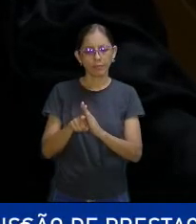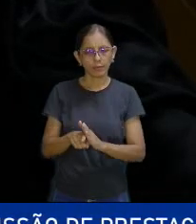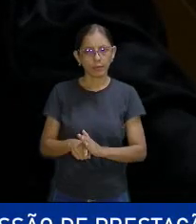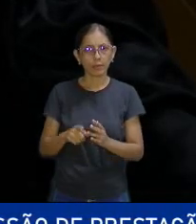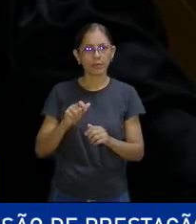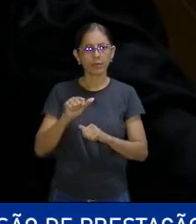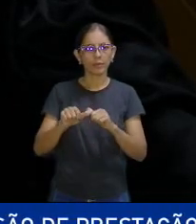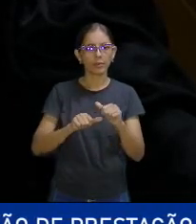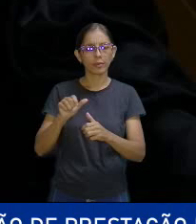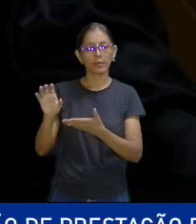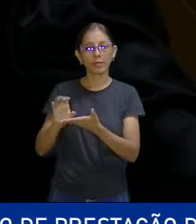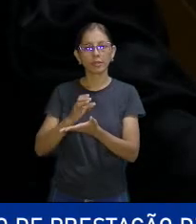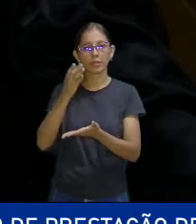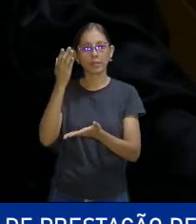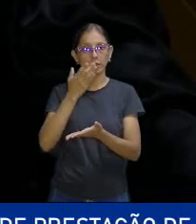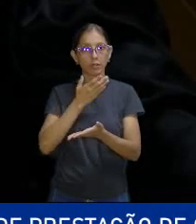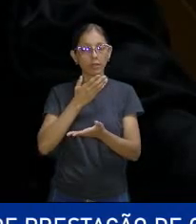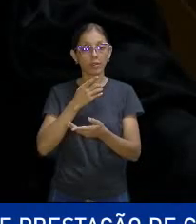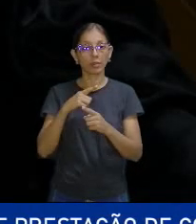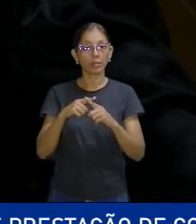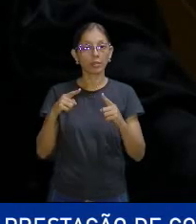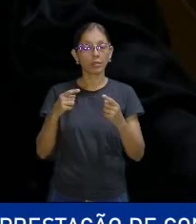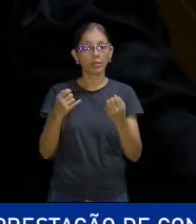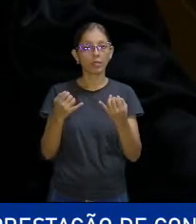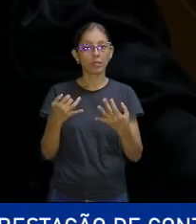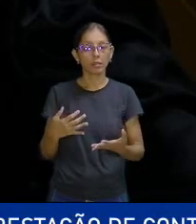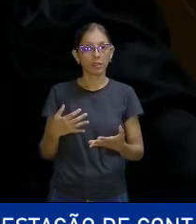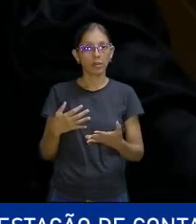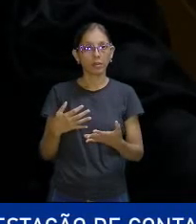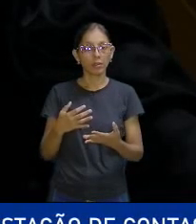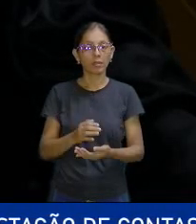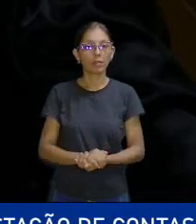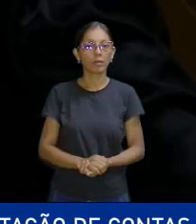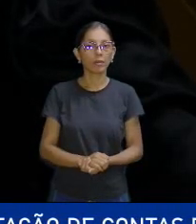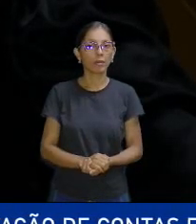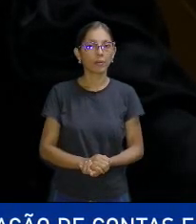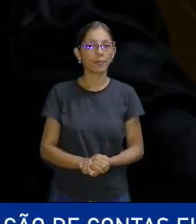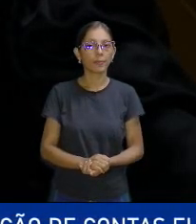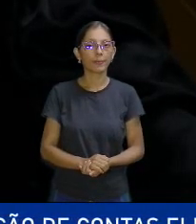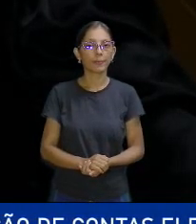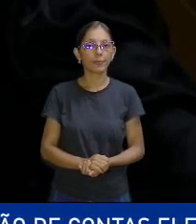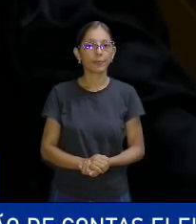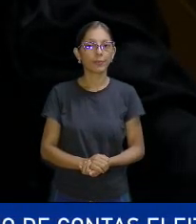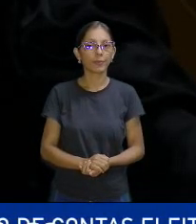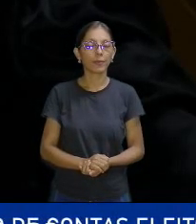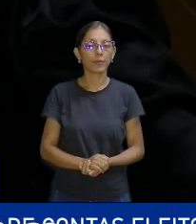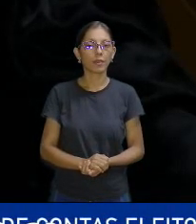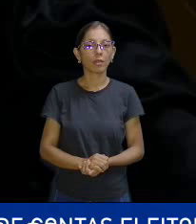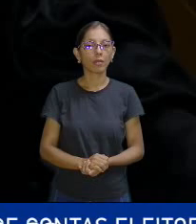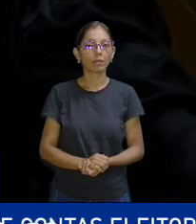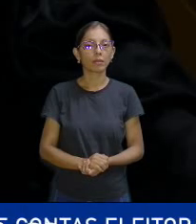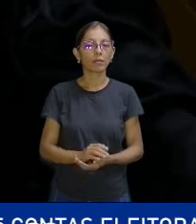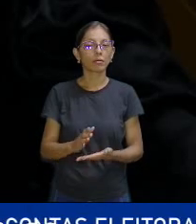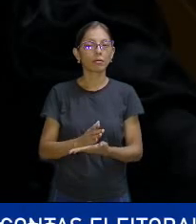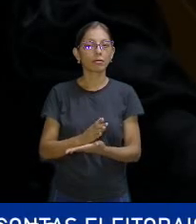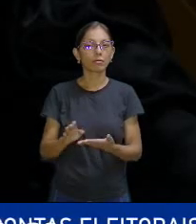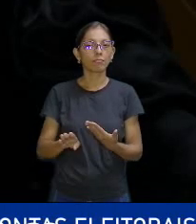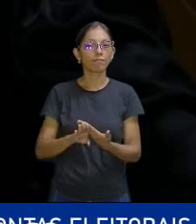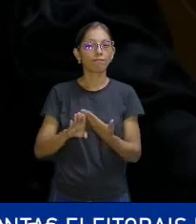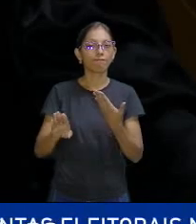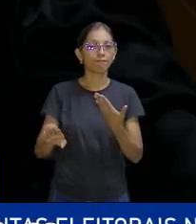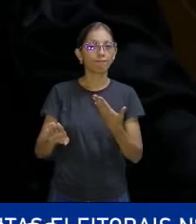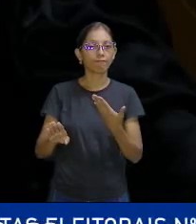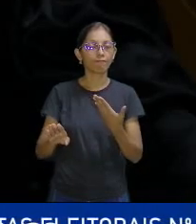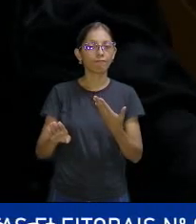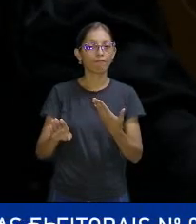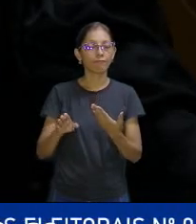contas, contudo foi enfática ao se opor ao pedido de efeito suspensivo, fundamentou essa oposição no artigo 83,